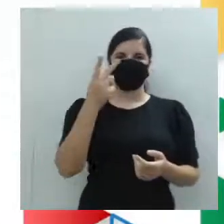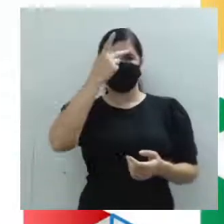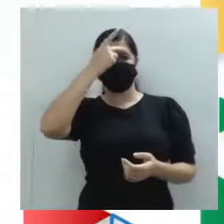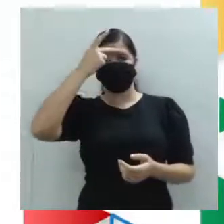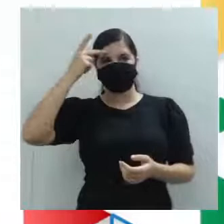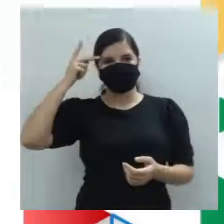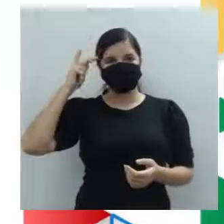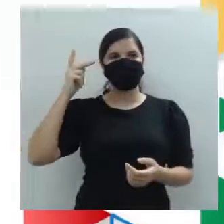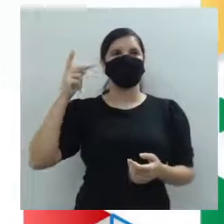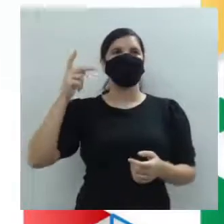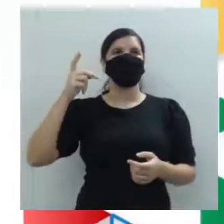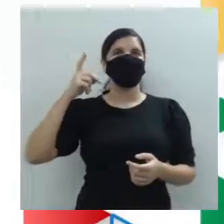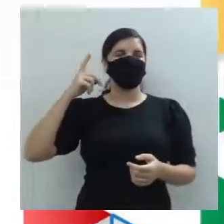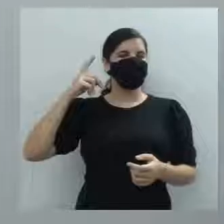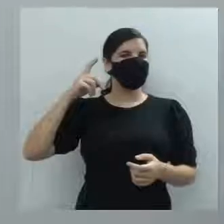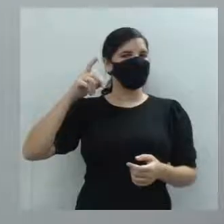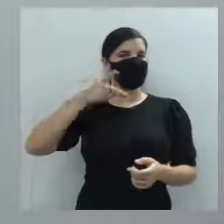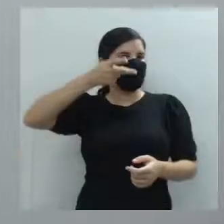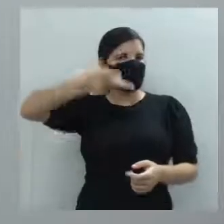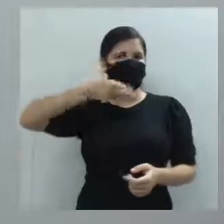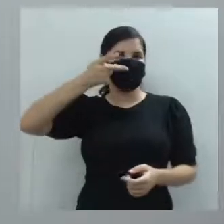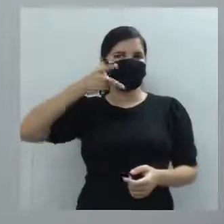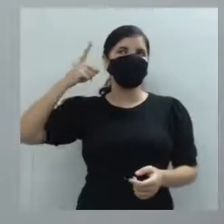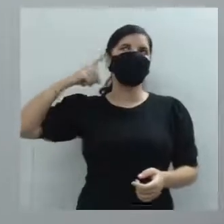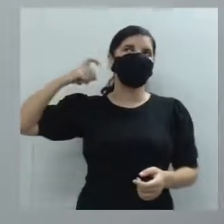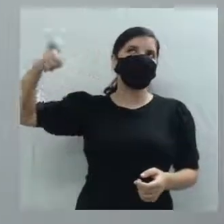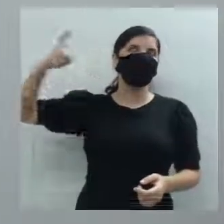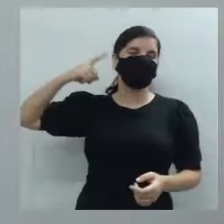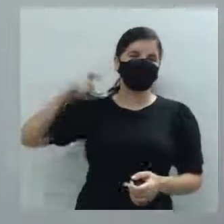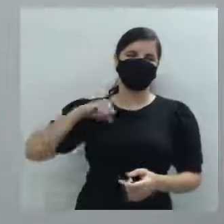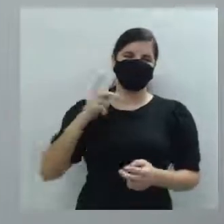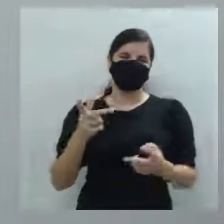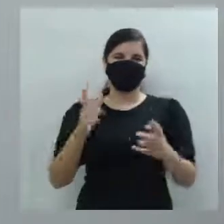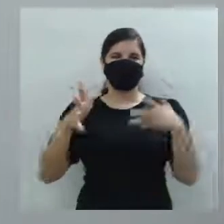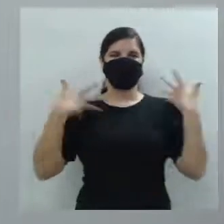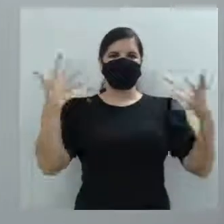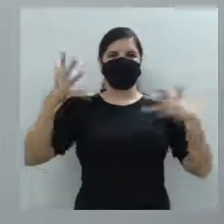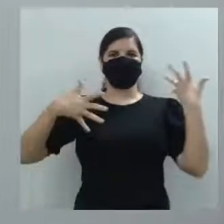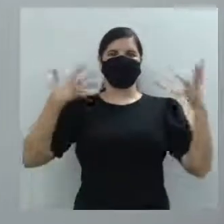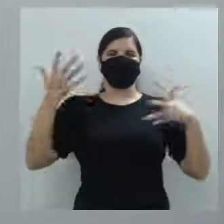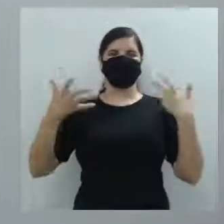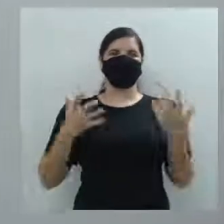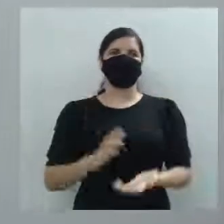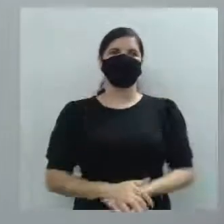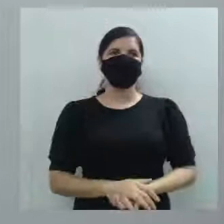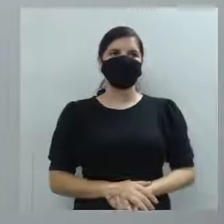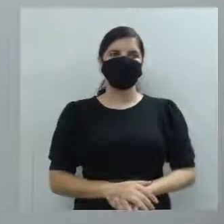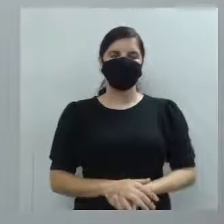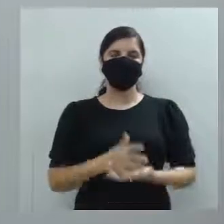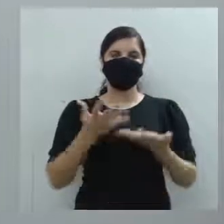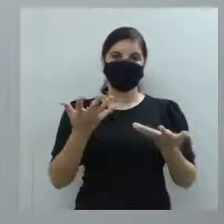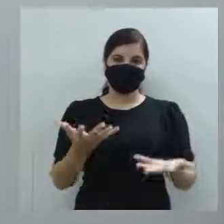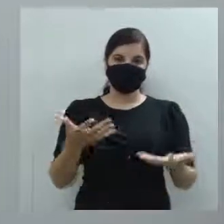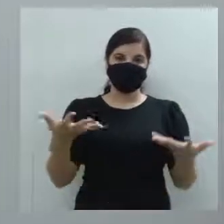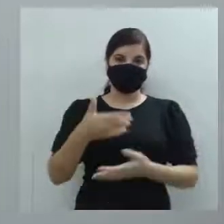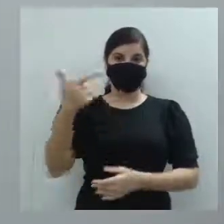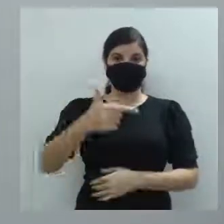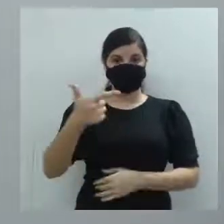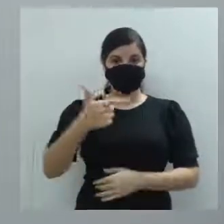pessoas estão emitindo os seus sons, suas falas com muita alegria, certo? Nesta